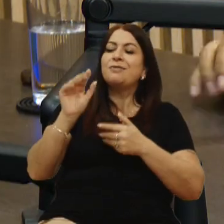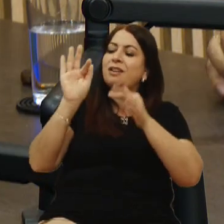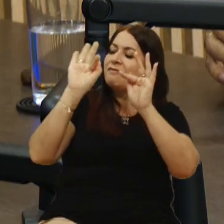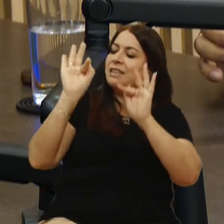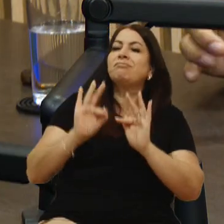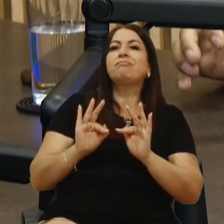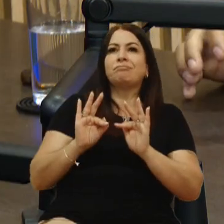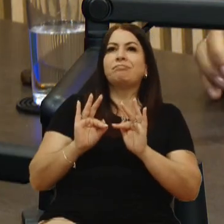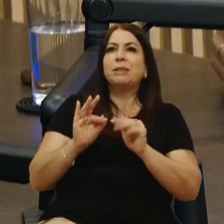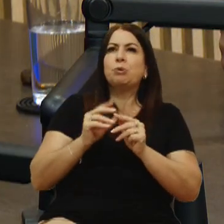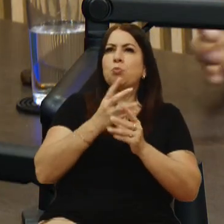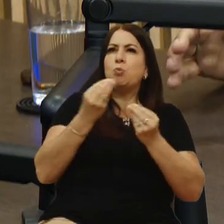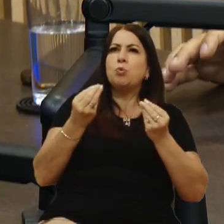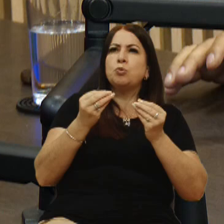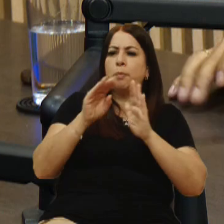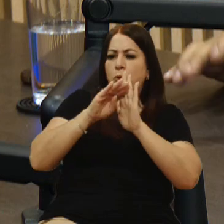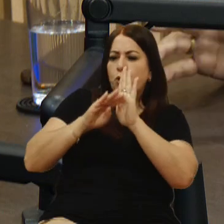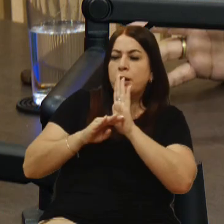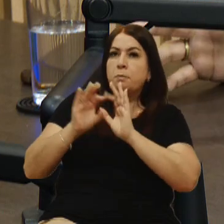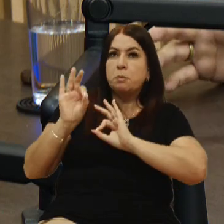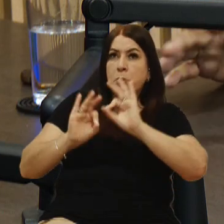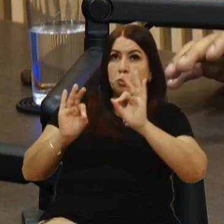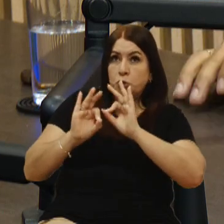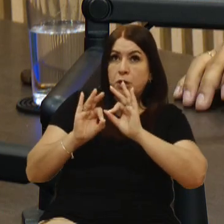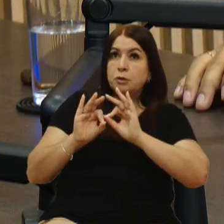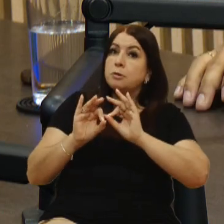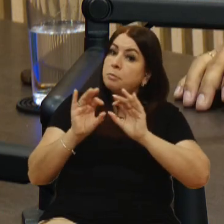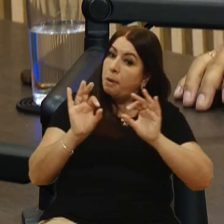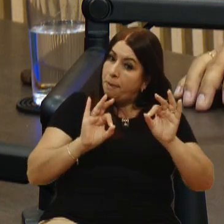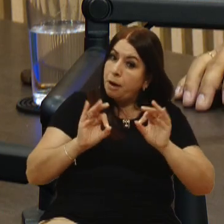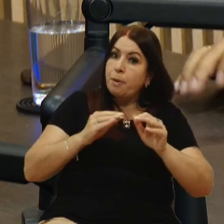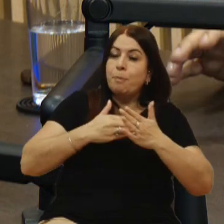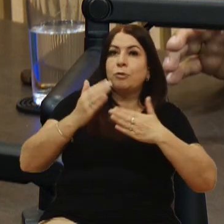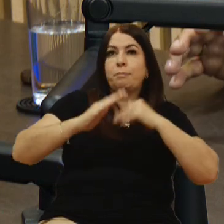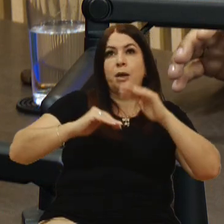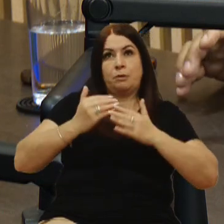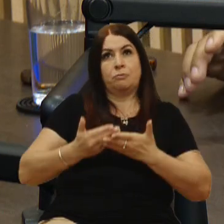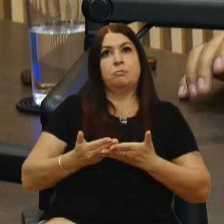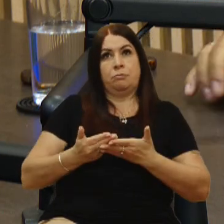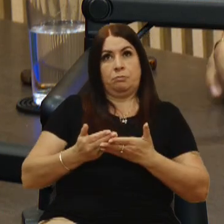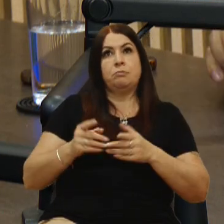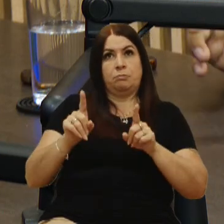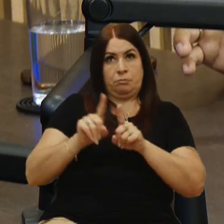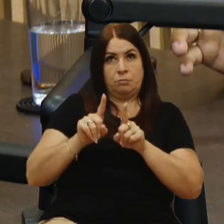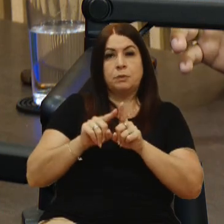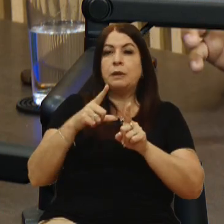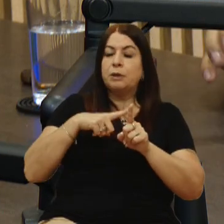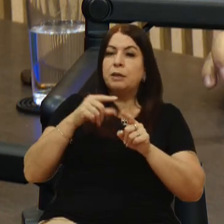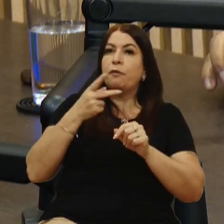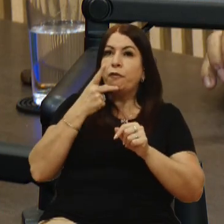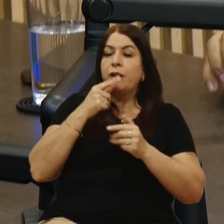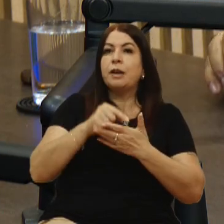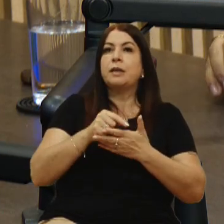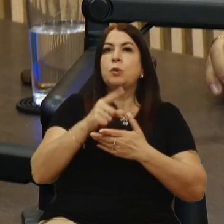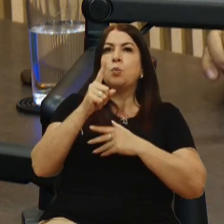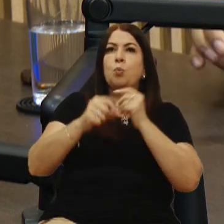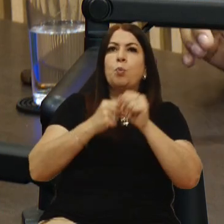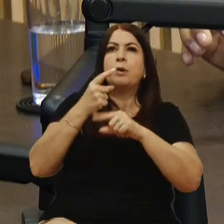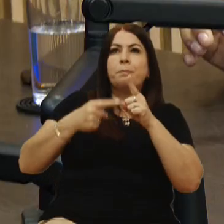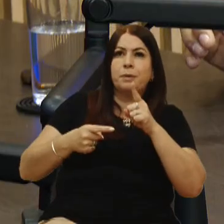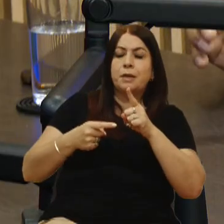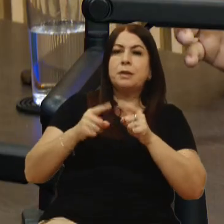a gente deixou inúmeros programas, projetos preparados para serem executados. Inclusive, a gente falava que em 1 ano e meio a